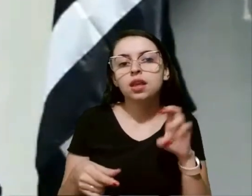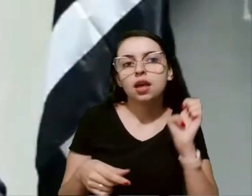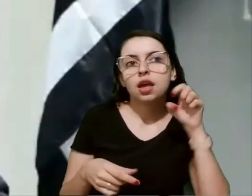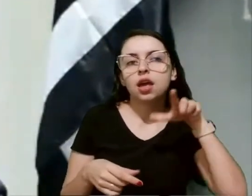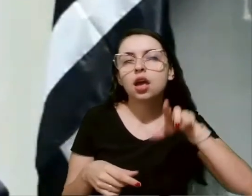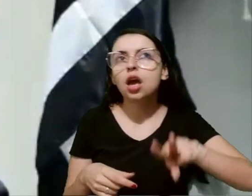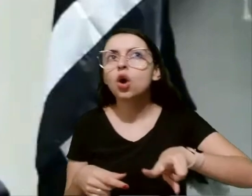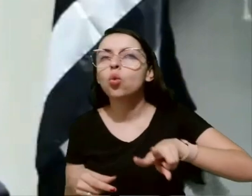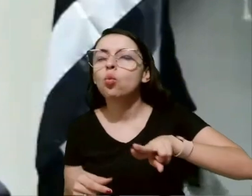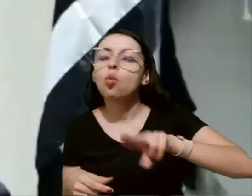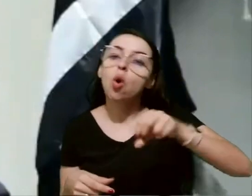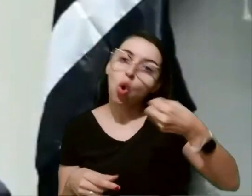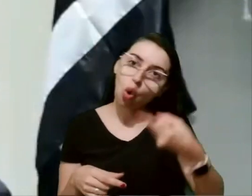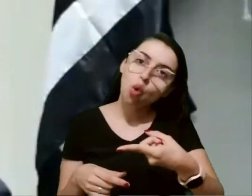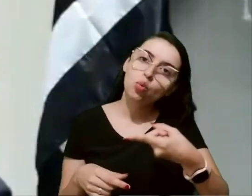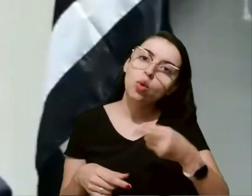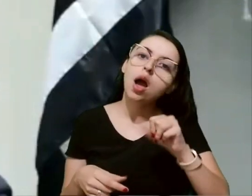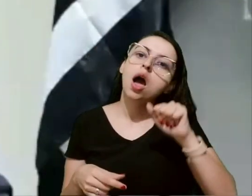autores terem mais razão